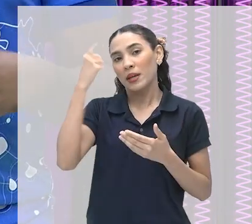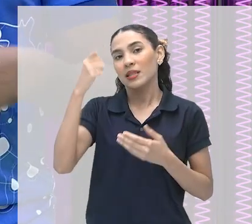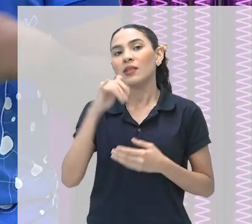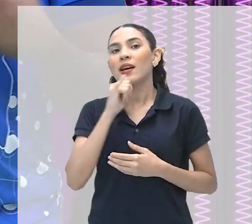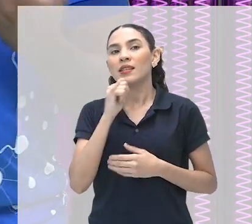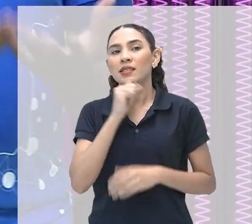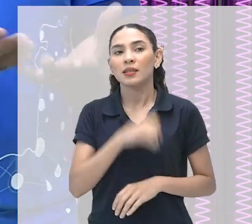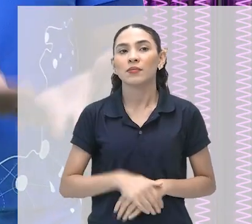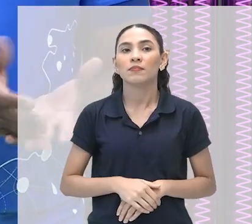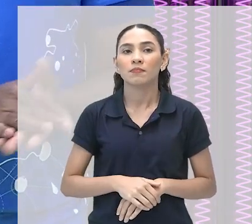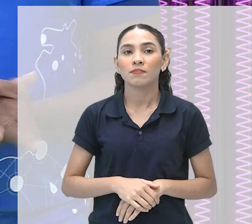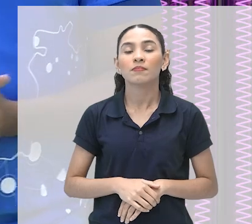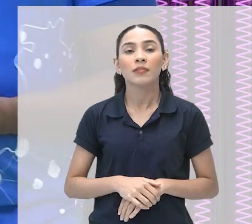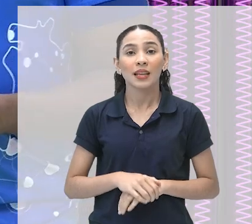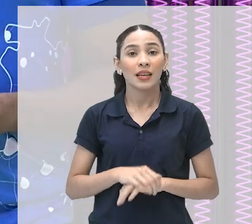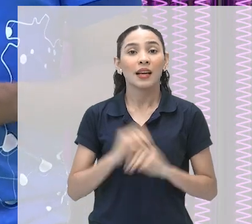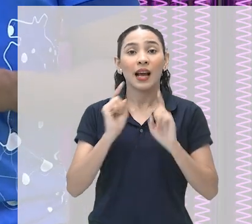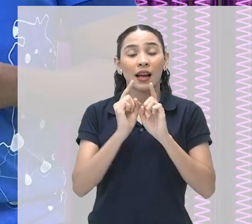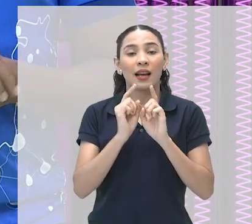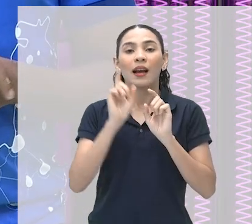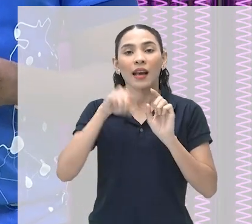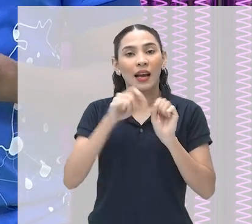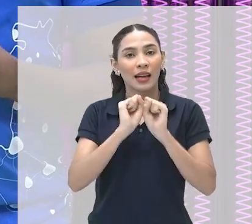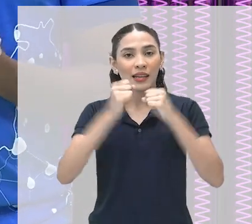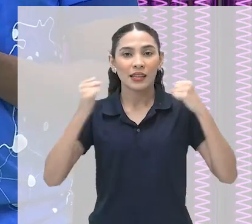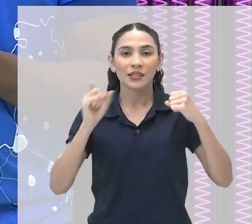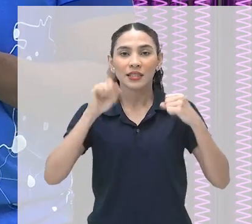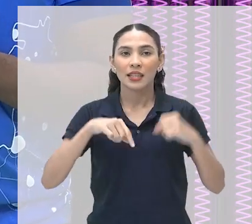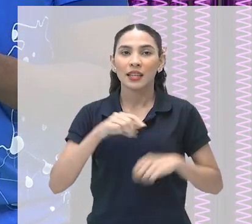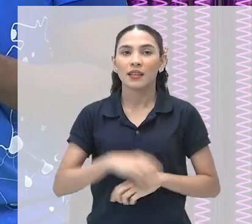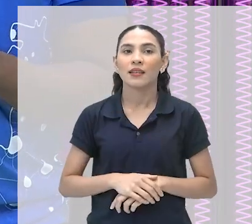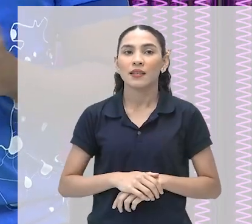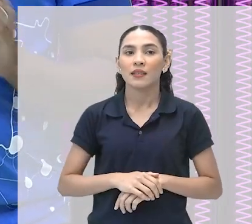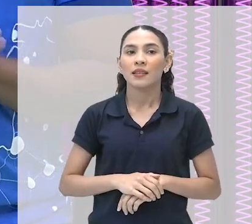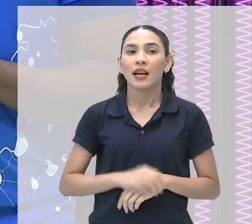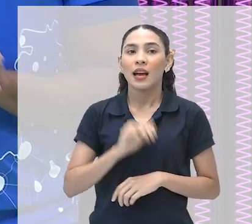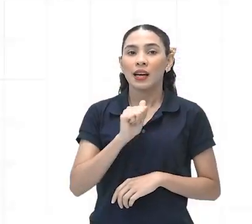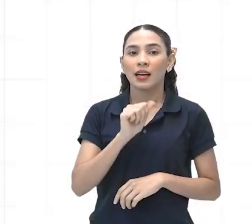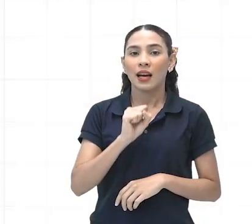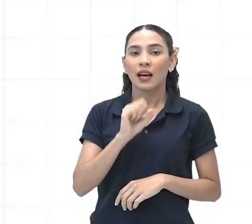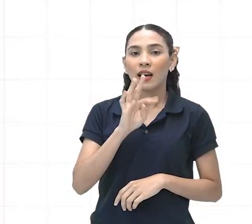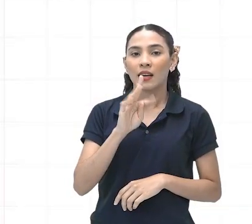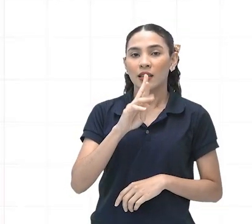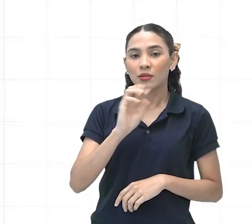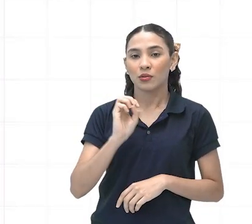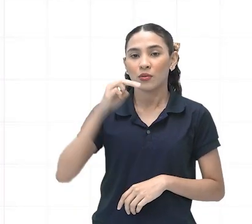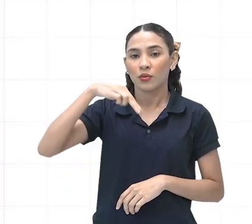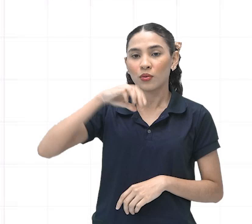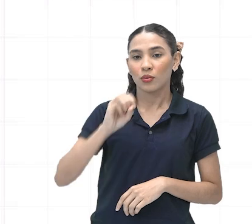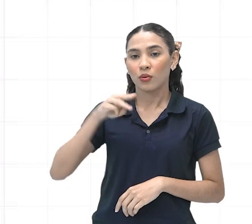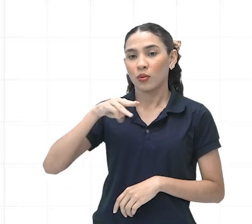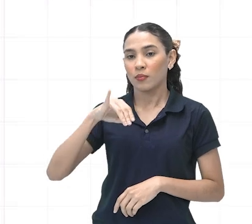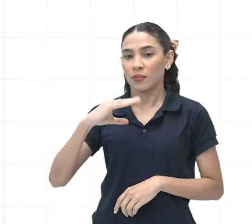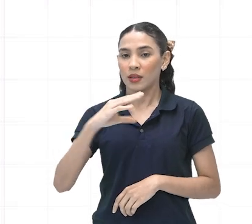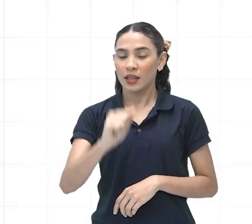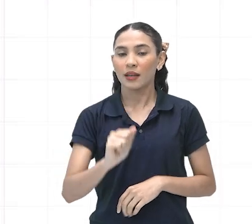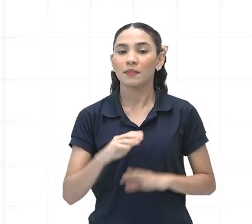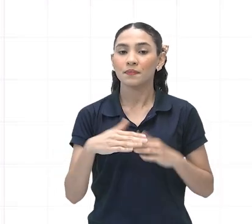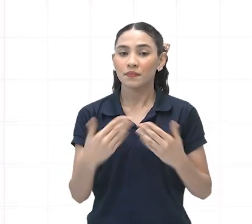unidade de medida muito grande, que é a unidade astronômica. Então, vamos comigo na tela.